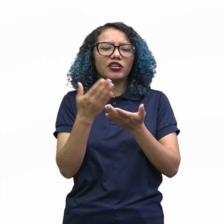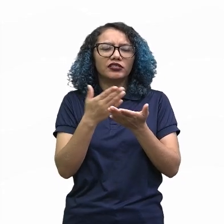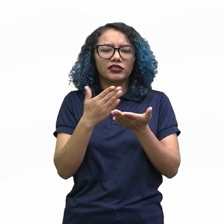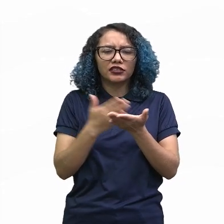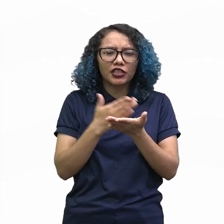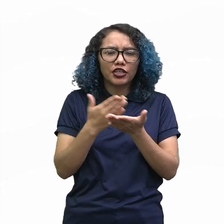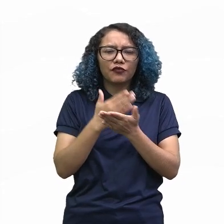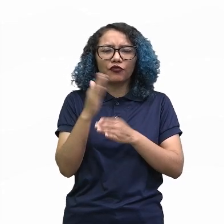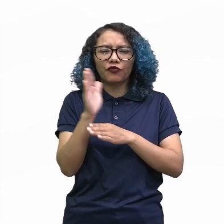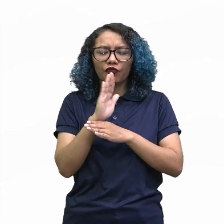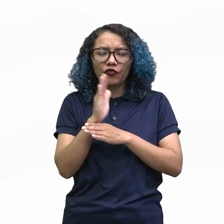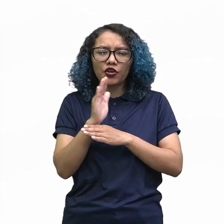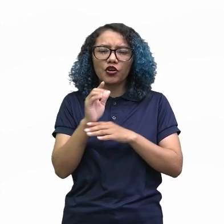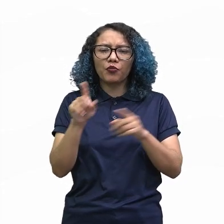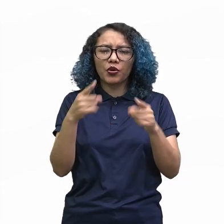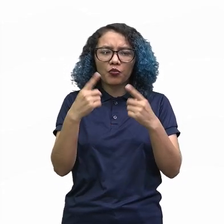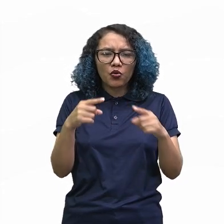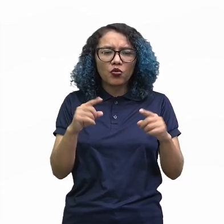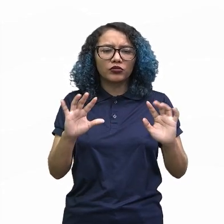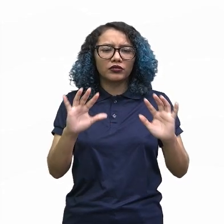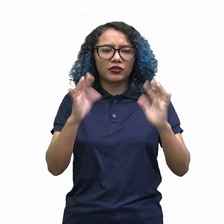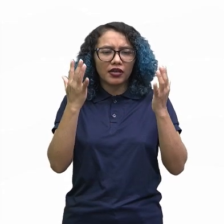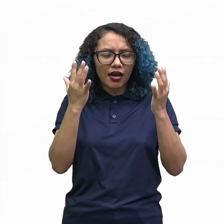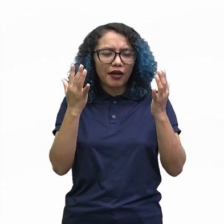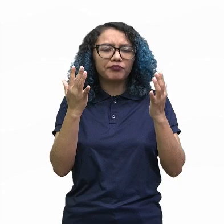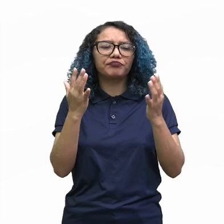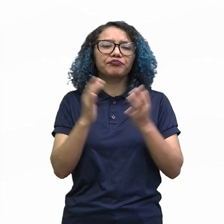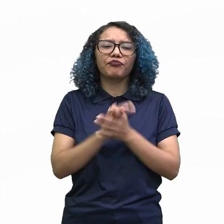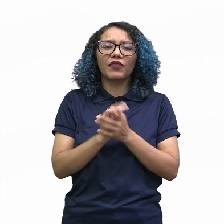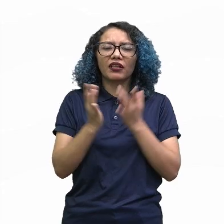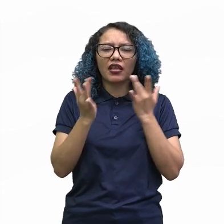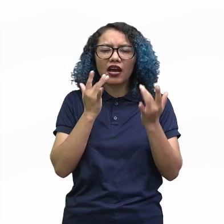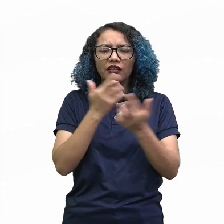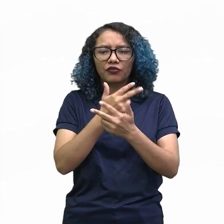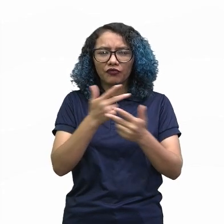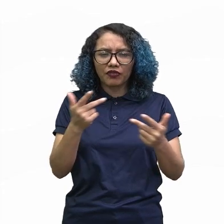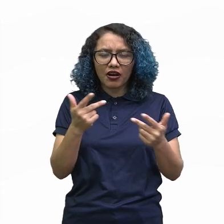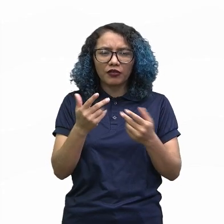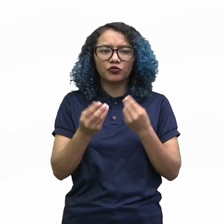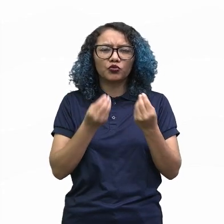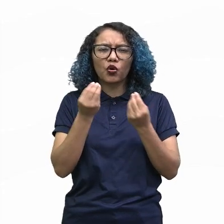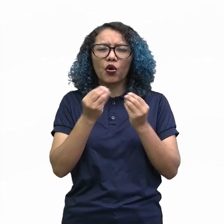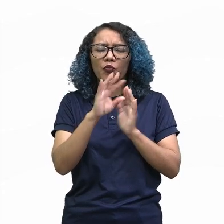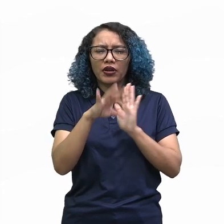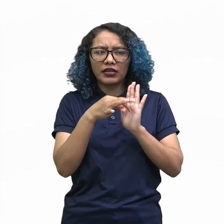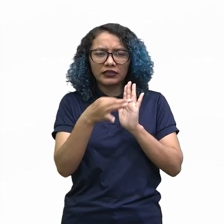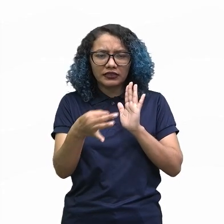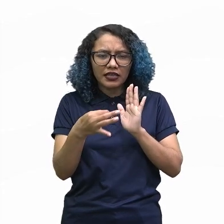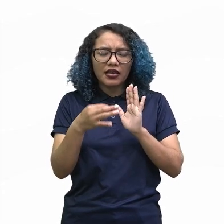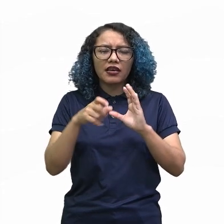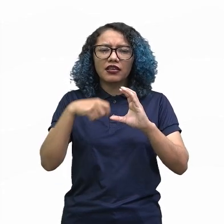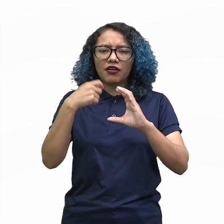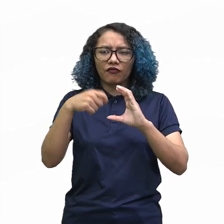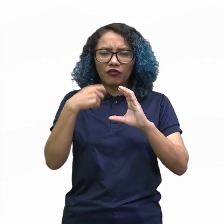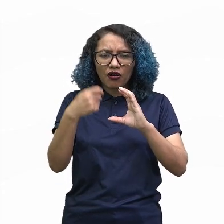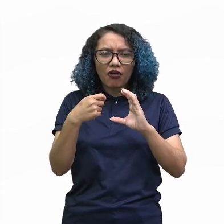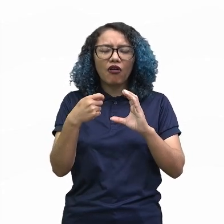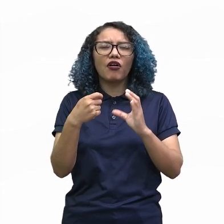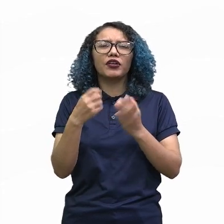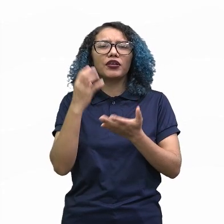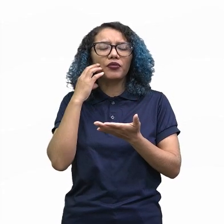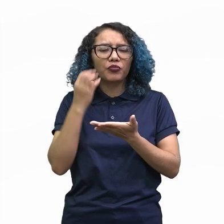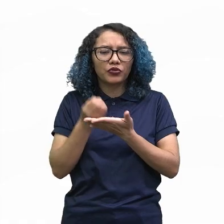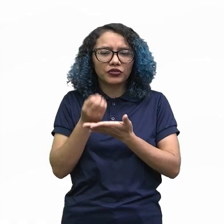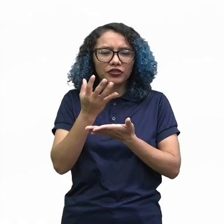canções, espetáculos teatrais e danças, exposições, etc., por meio de resenhas, vlogs,